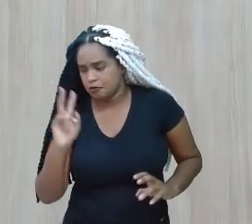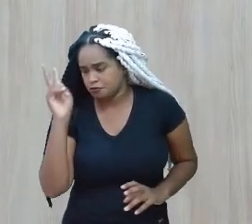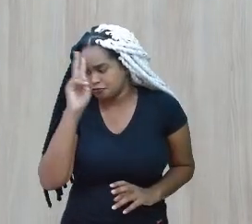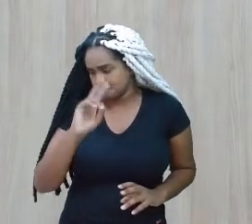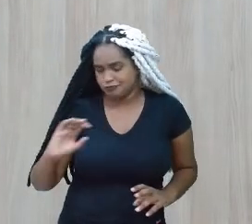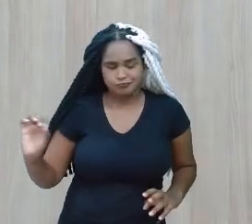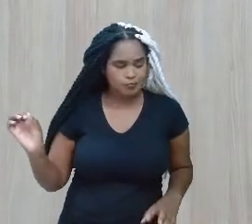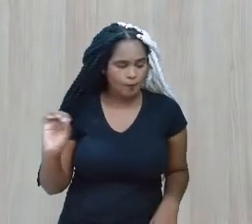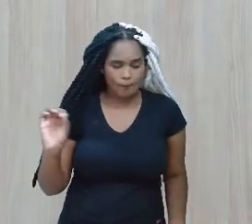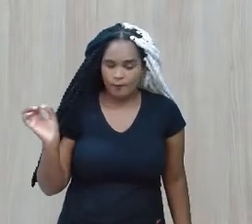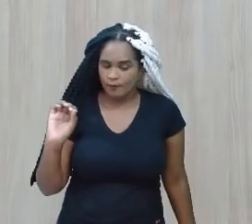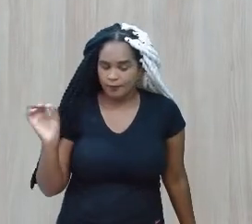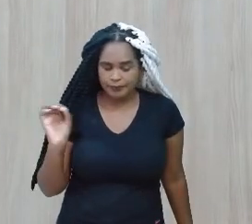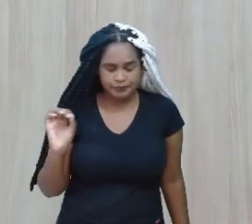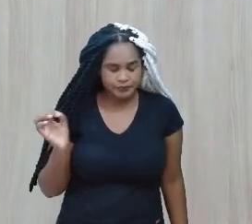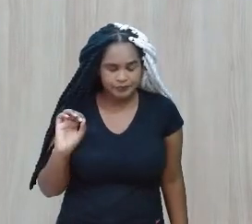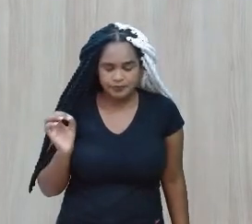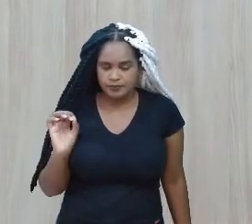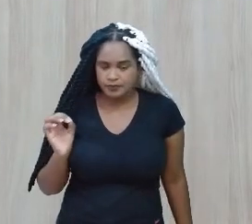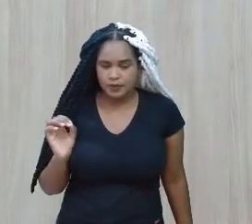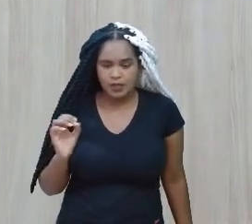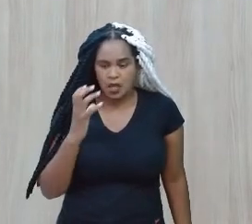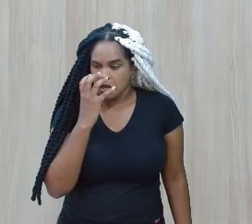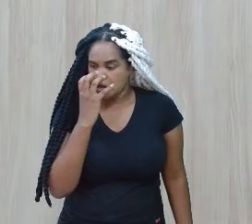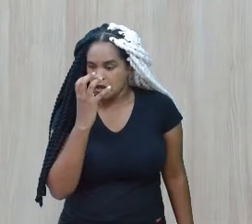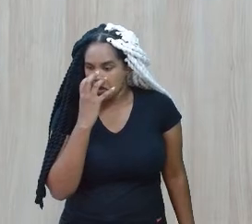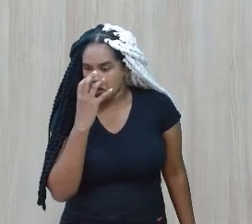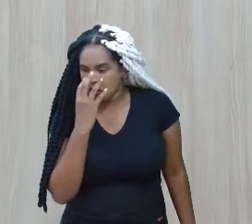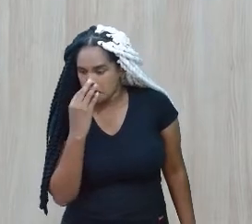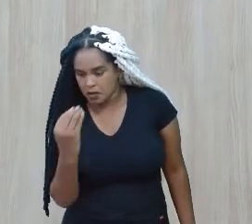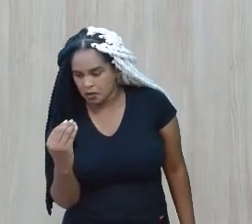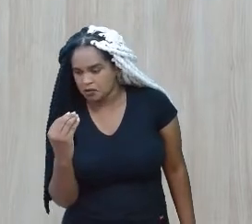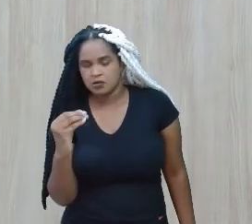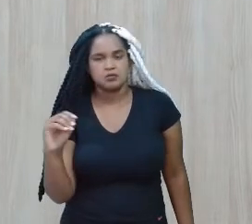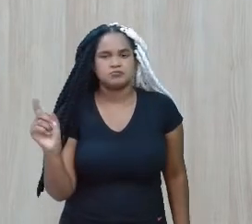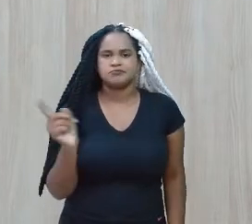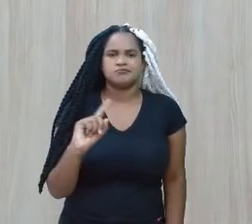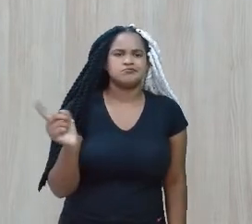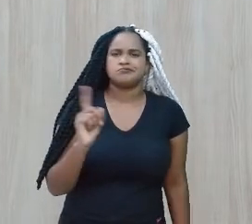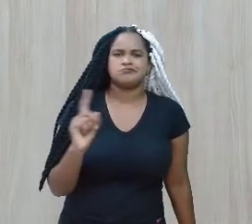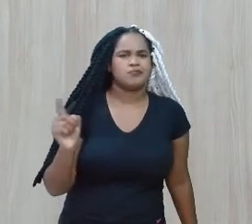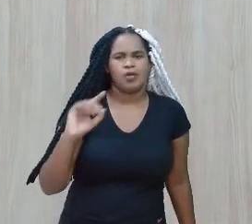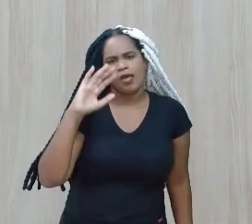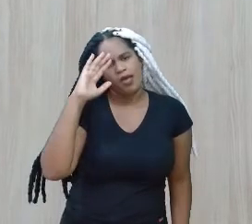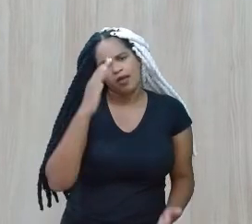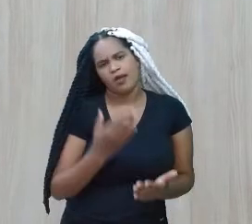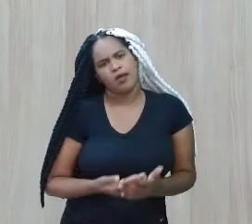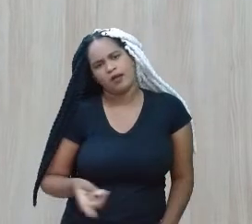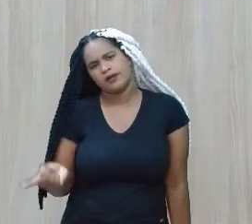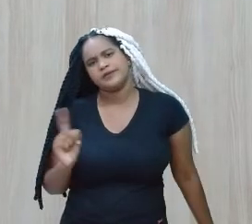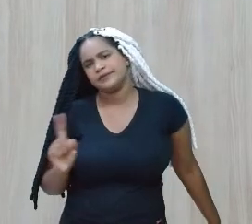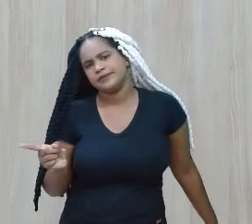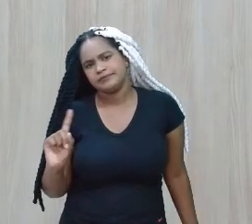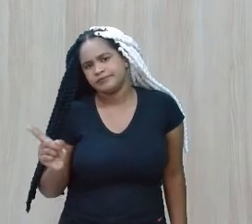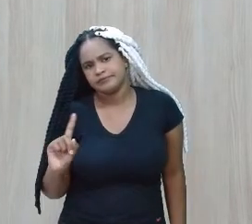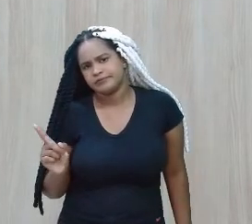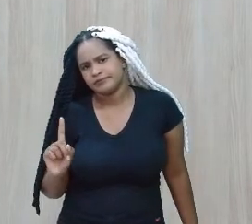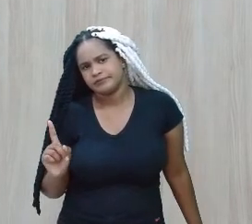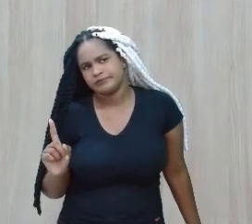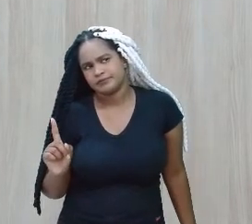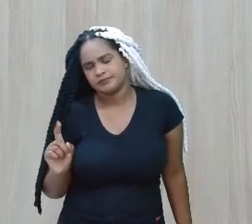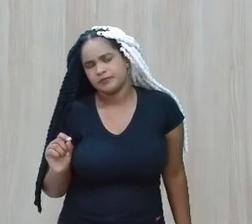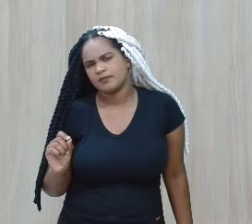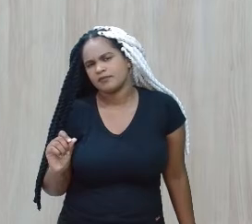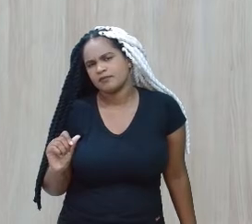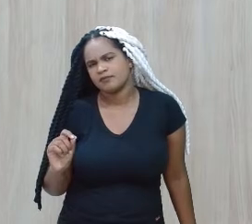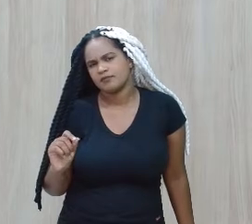histórias contadas, em lobisomem, em comadre Florzinha, em lendas urbanas. Eu não acredito em nada disso, não é?